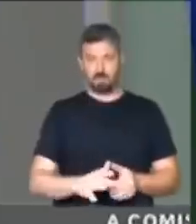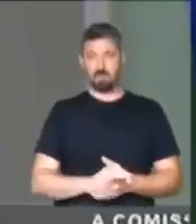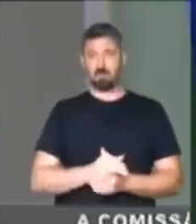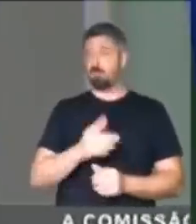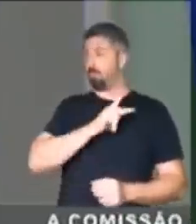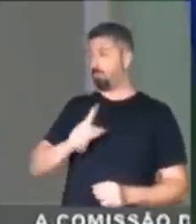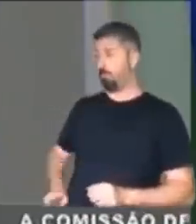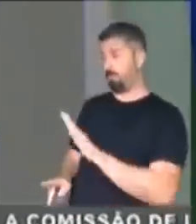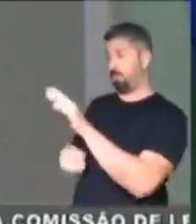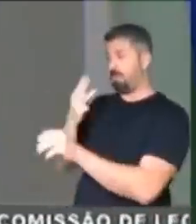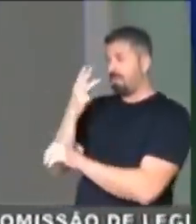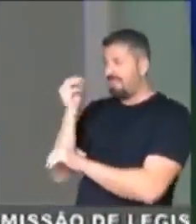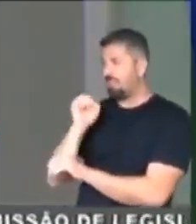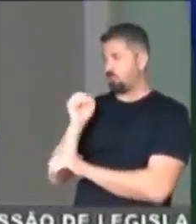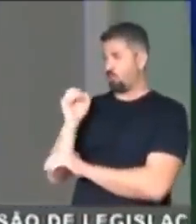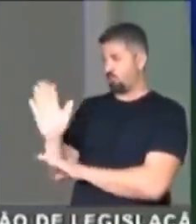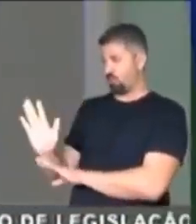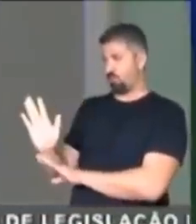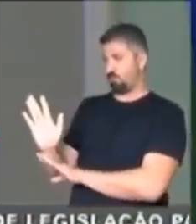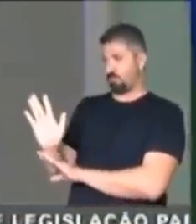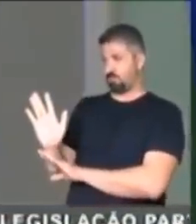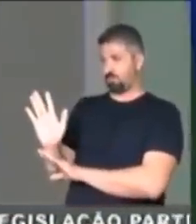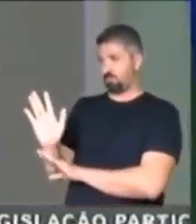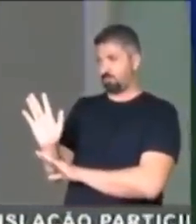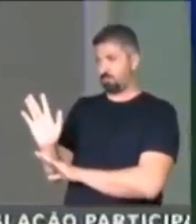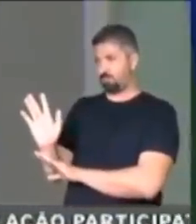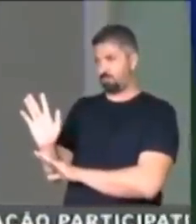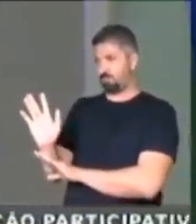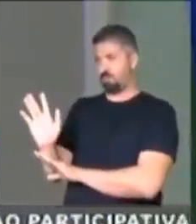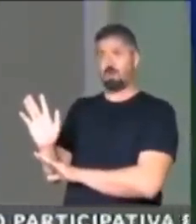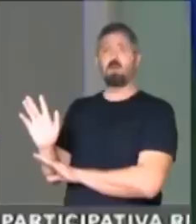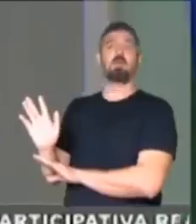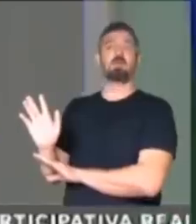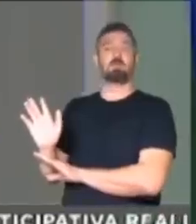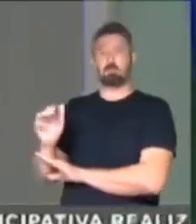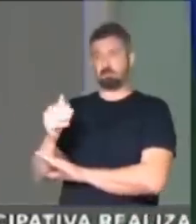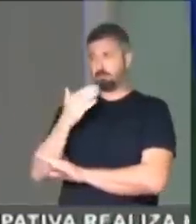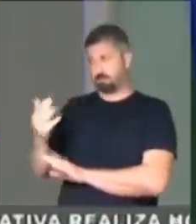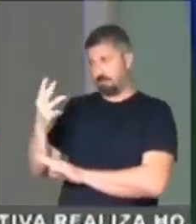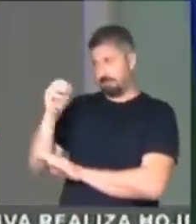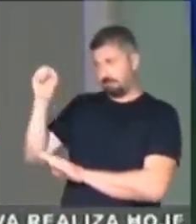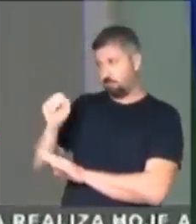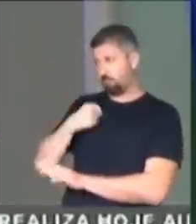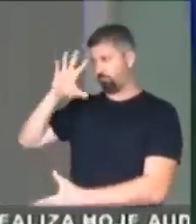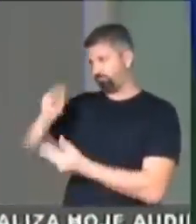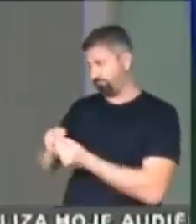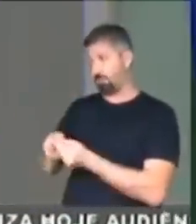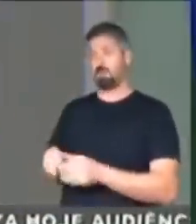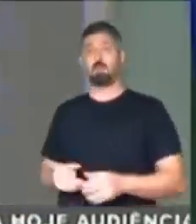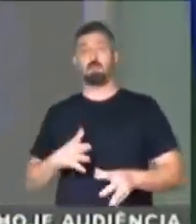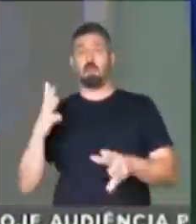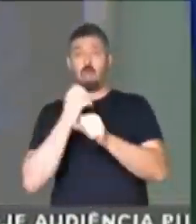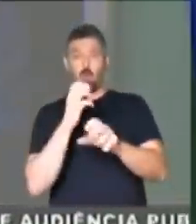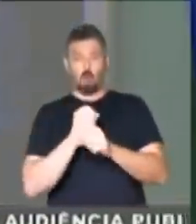senhor presidente, eu peço 30... Está resistente até agora. Concluí, deputado. Só para concluir, presidente. Fiz uma conta